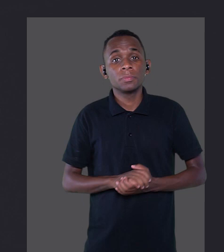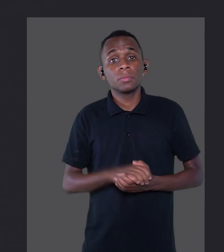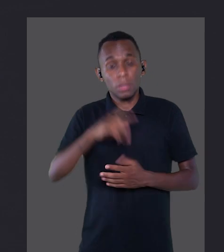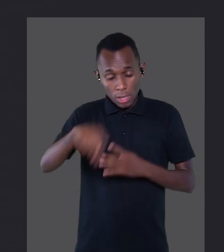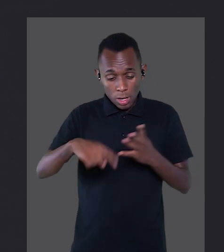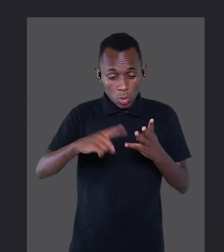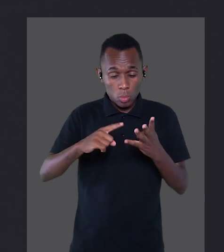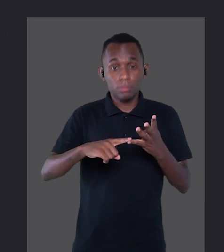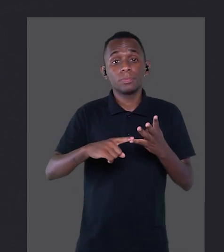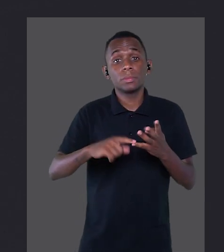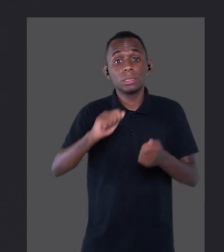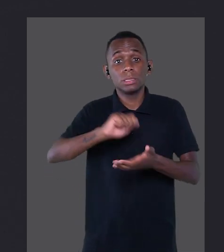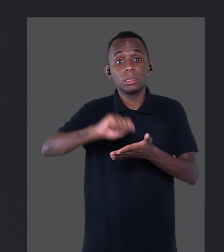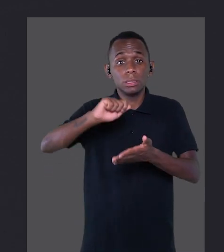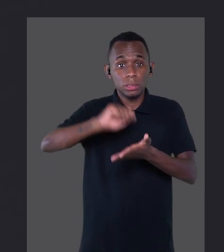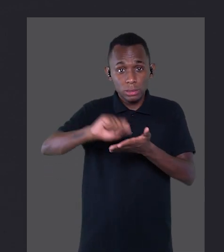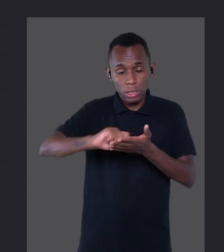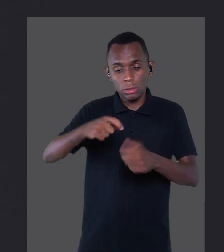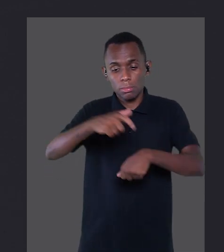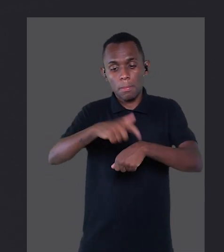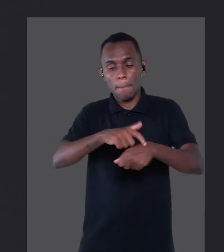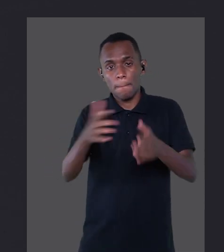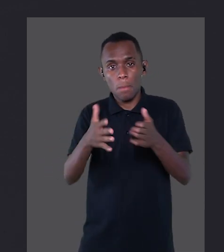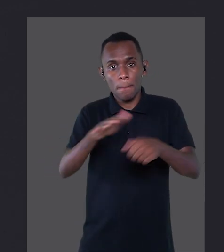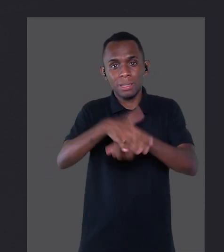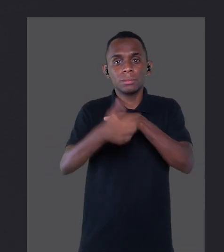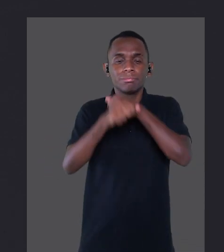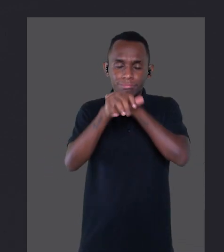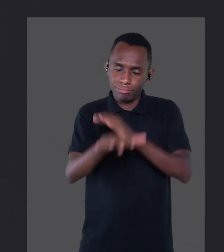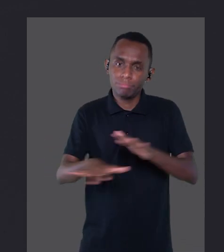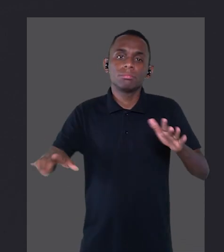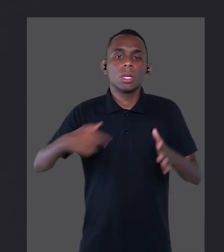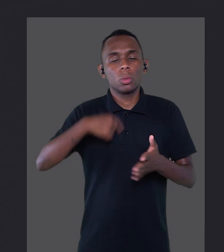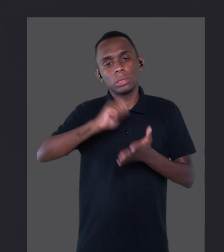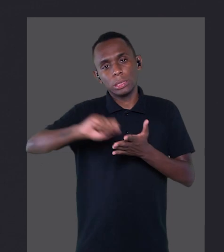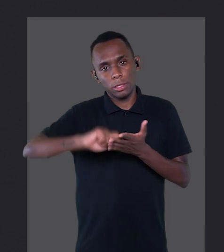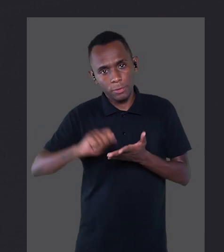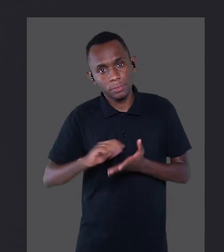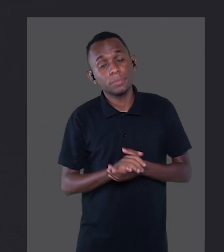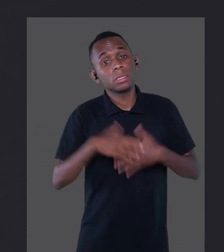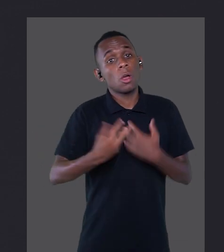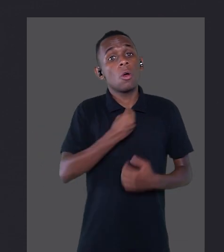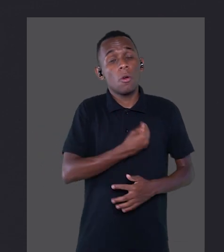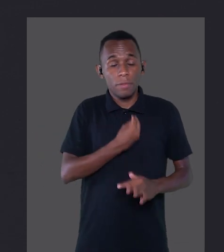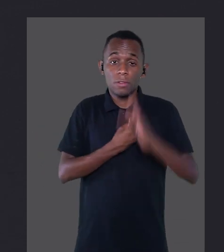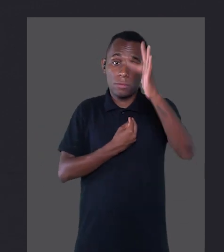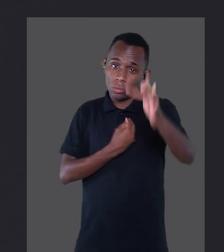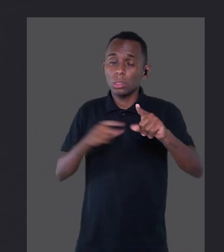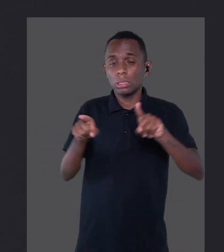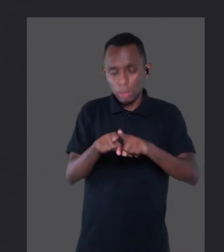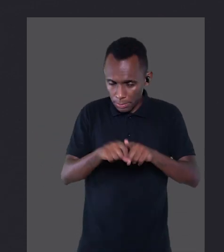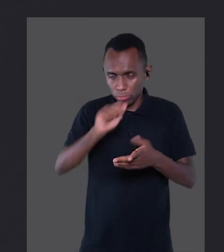livro escrito durante a pandemia, assim como o Vida Haverá, um disco composto na pandemia. A Vida Futura foi escrito na